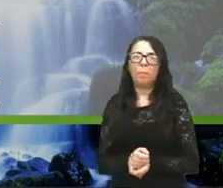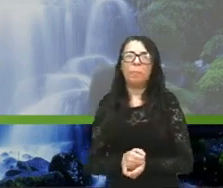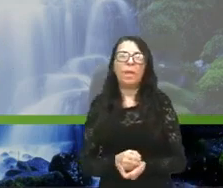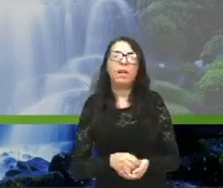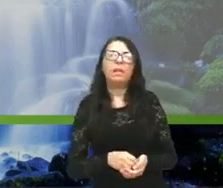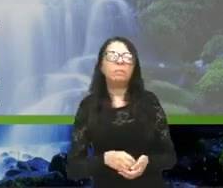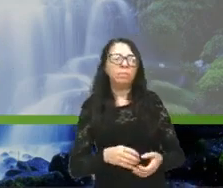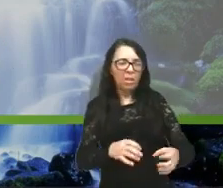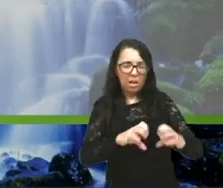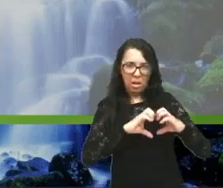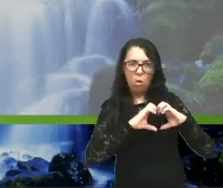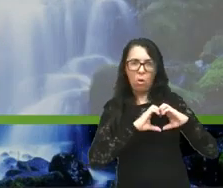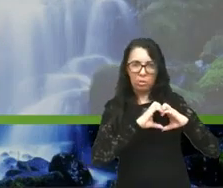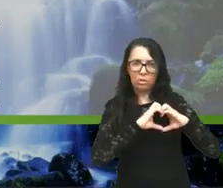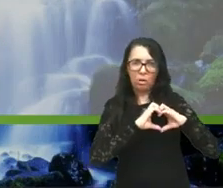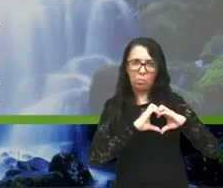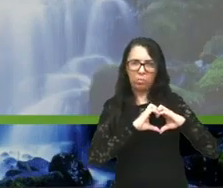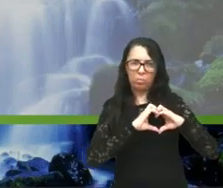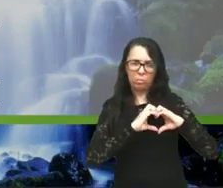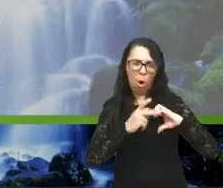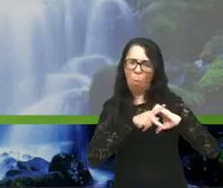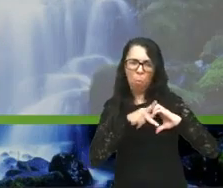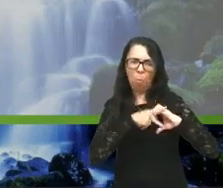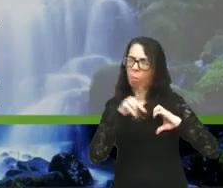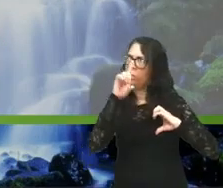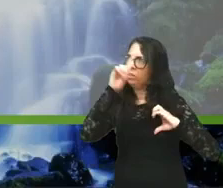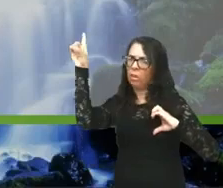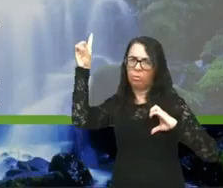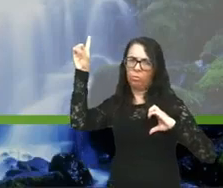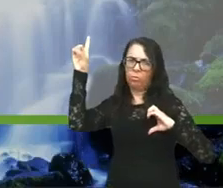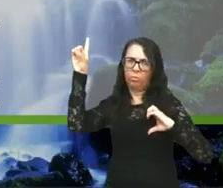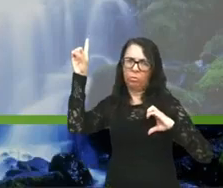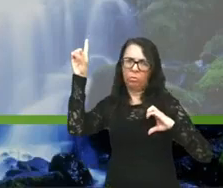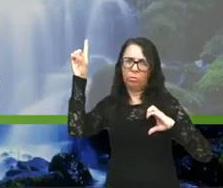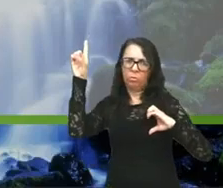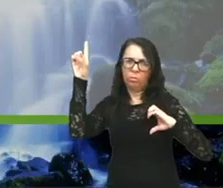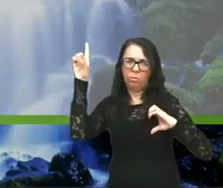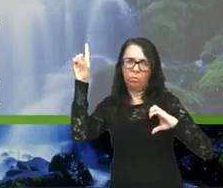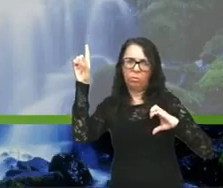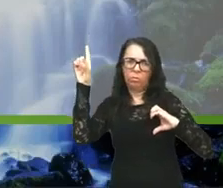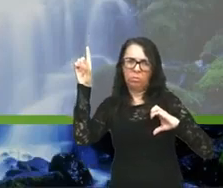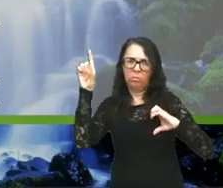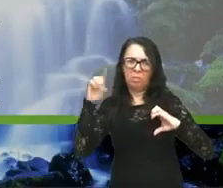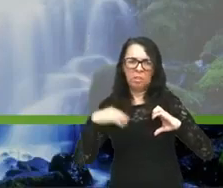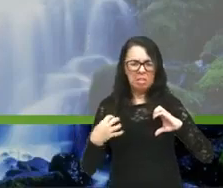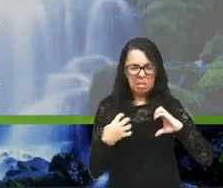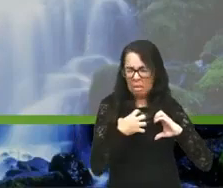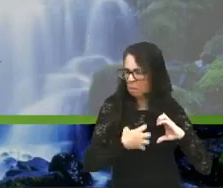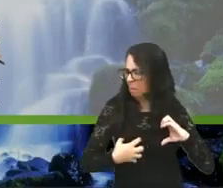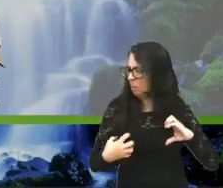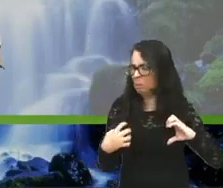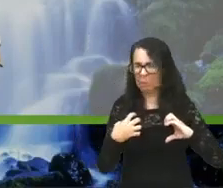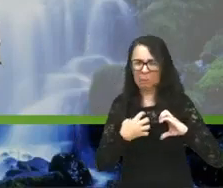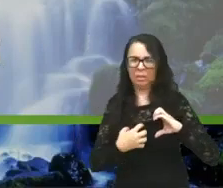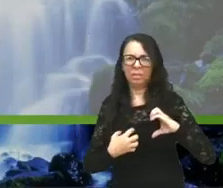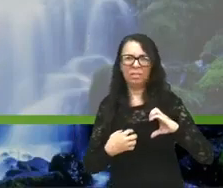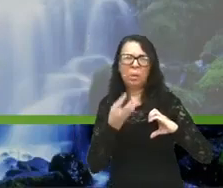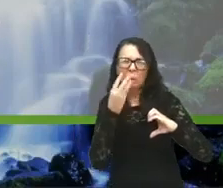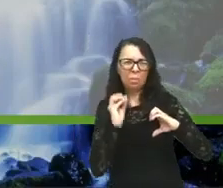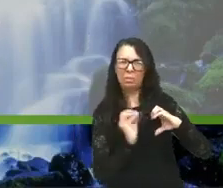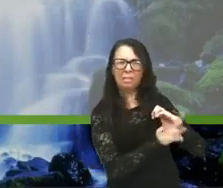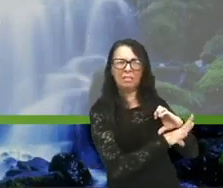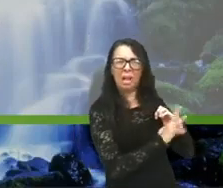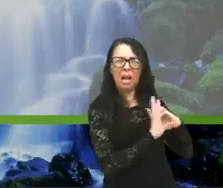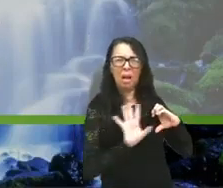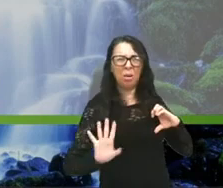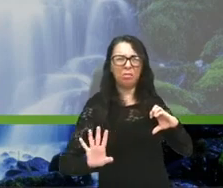coração as sementes do egoísmo, que leva você a viver voltado somente para aquilo